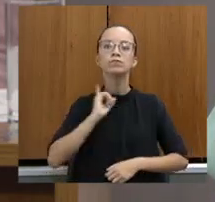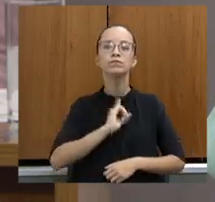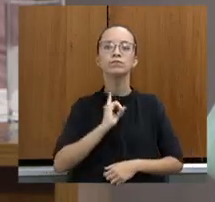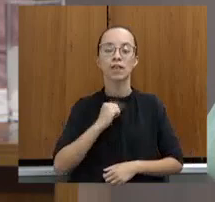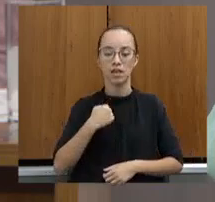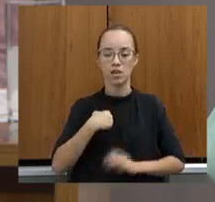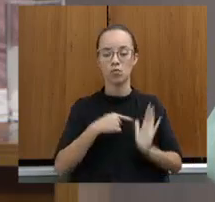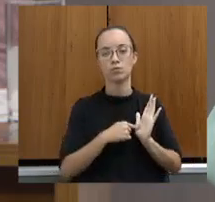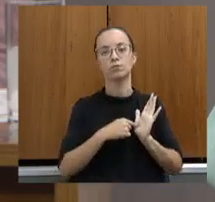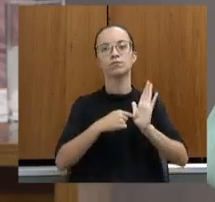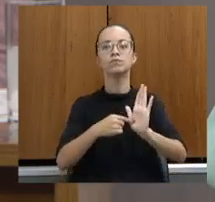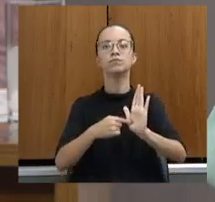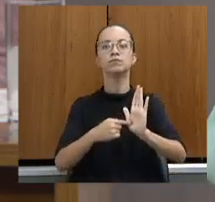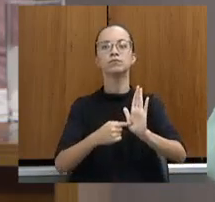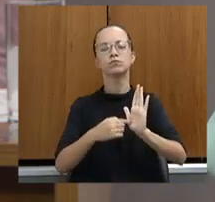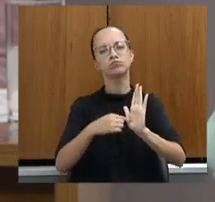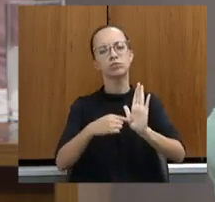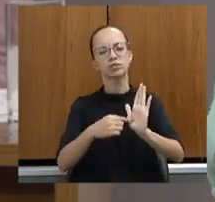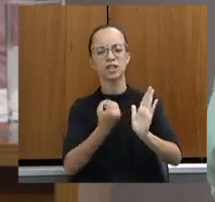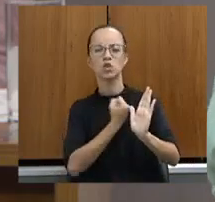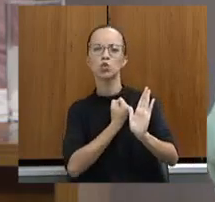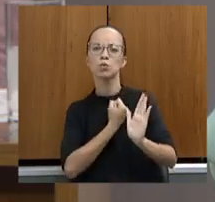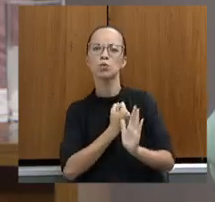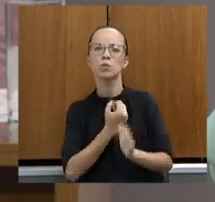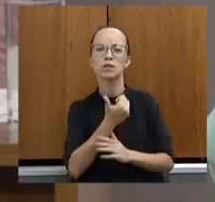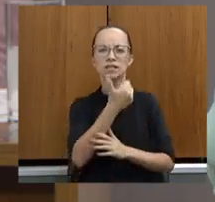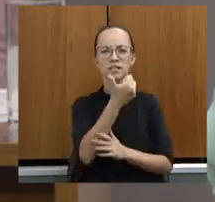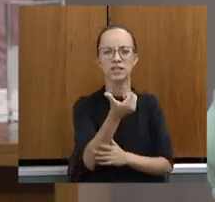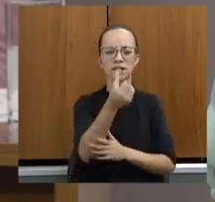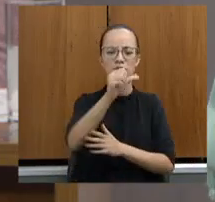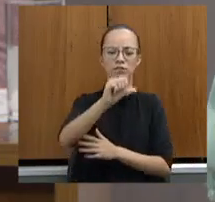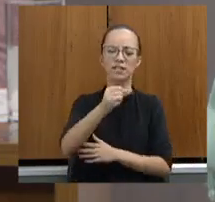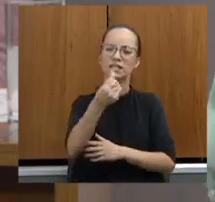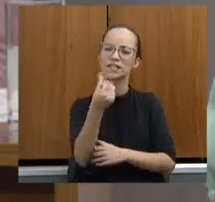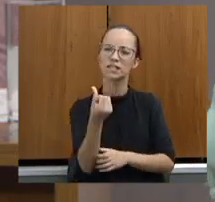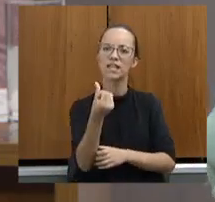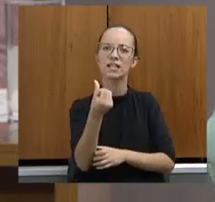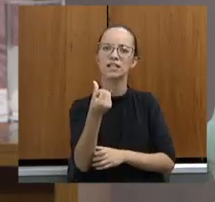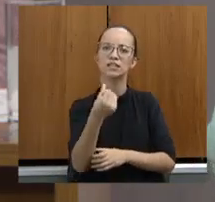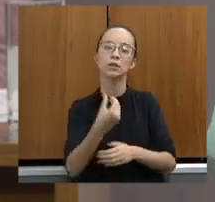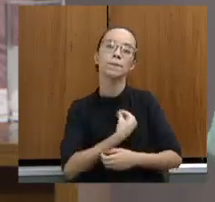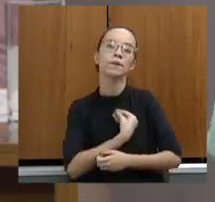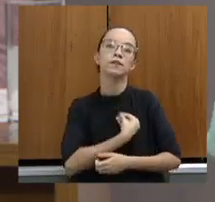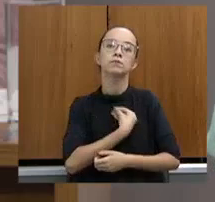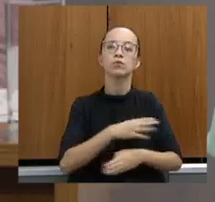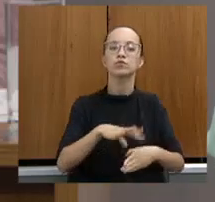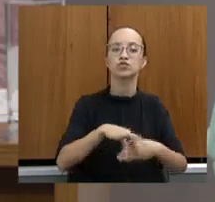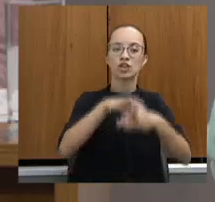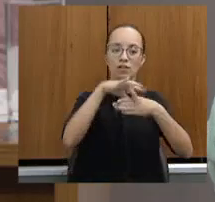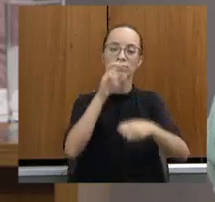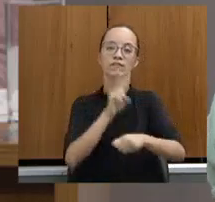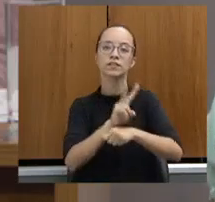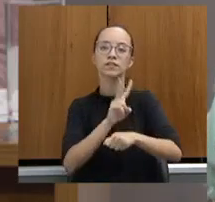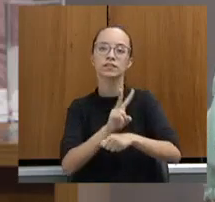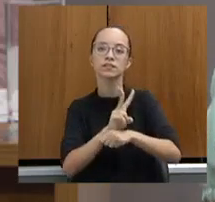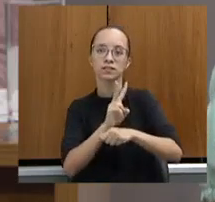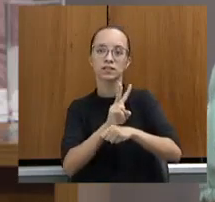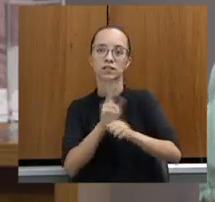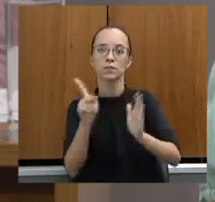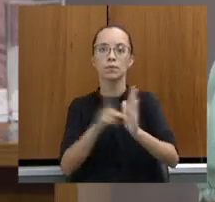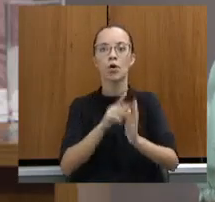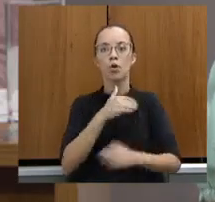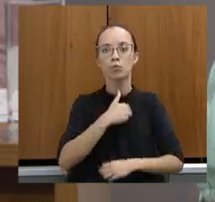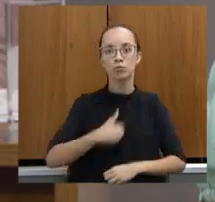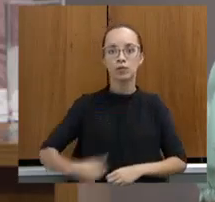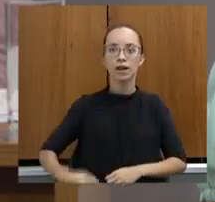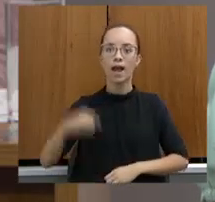minha apresentação né demonstrar os números que são mais de 196 participação de chefes de secretários e órgãos do Estado em